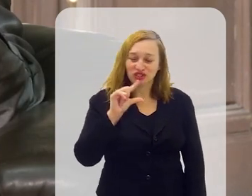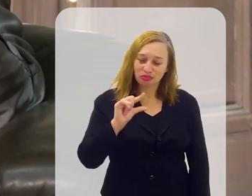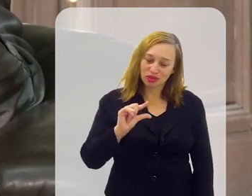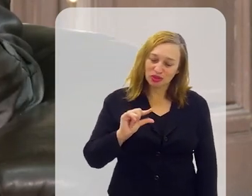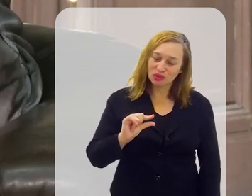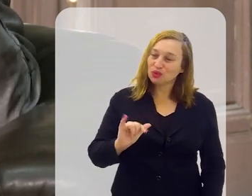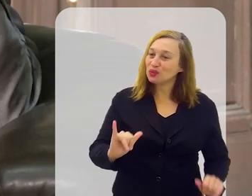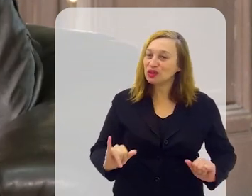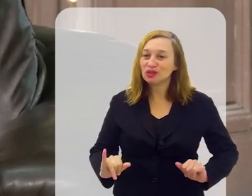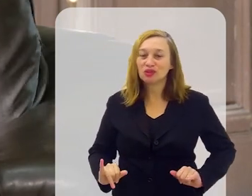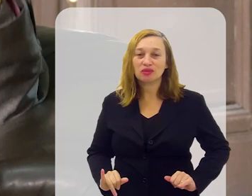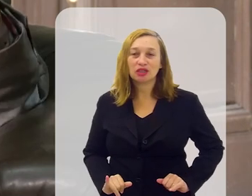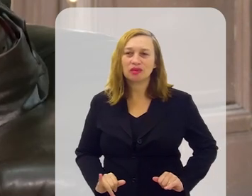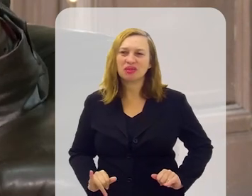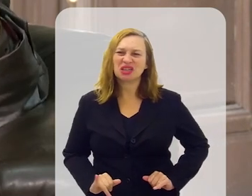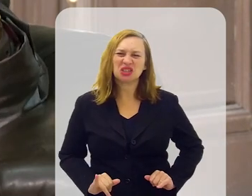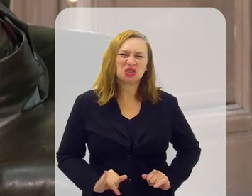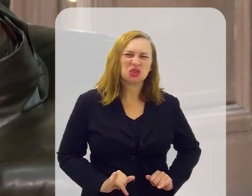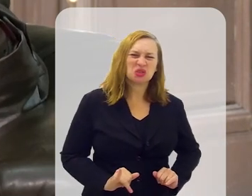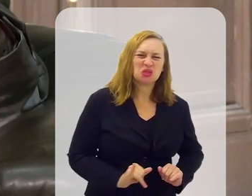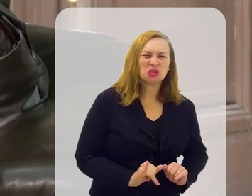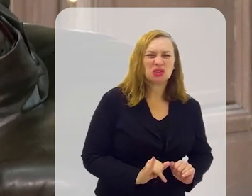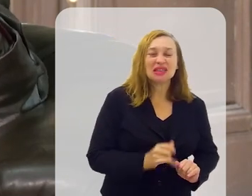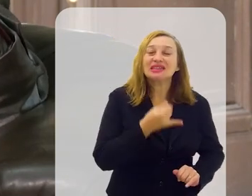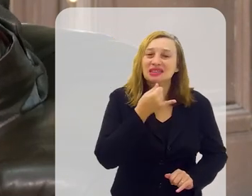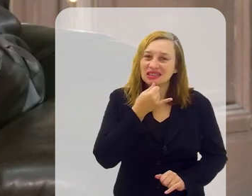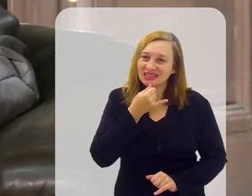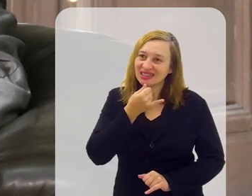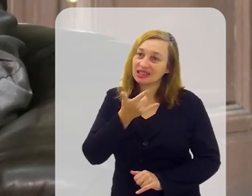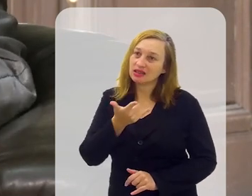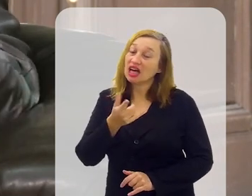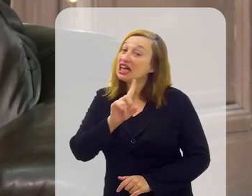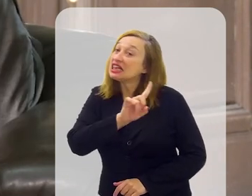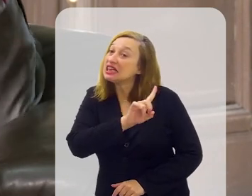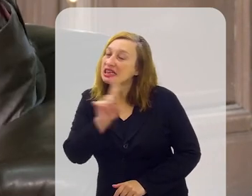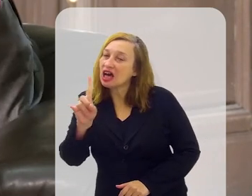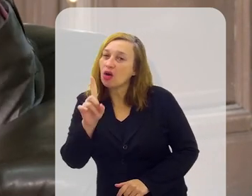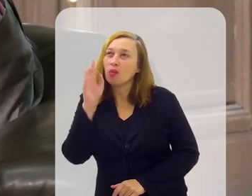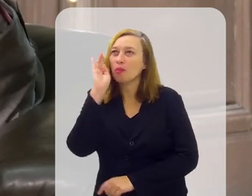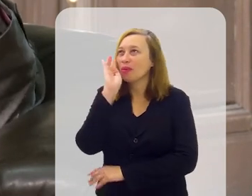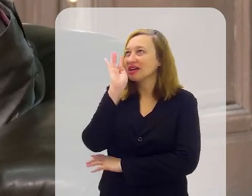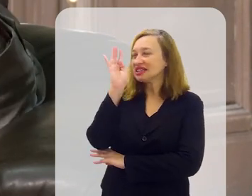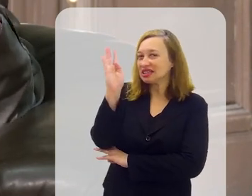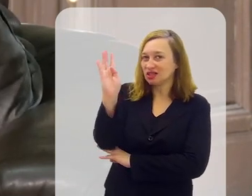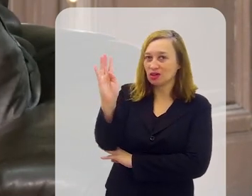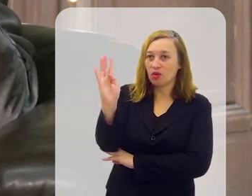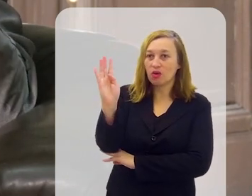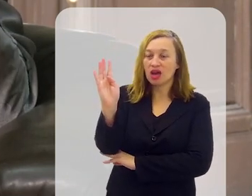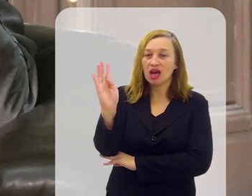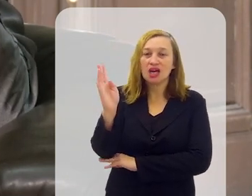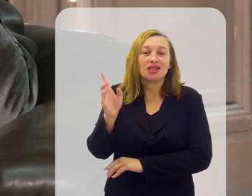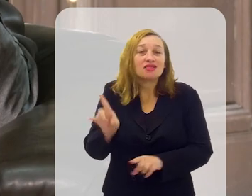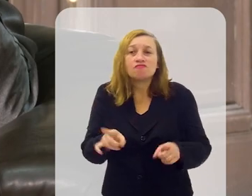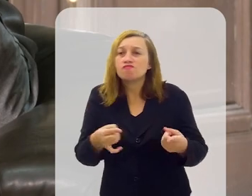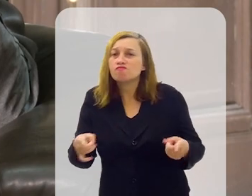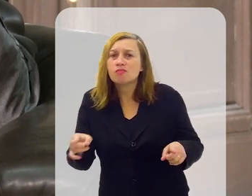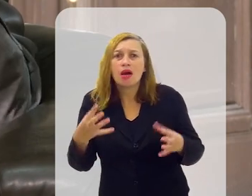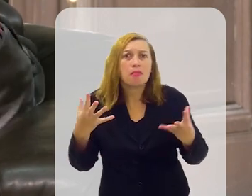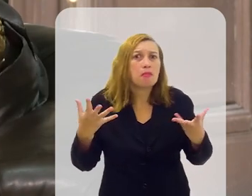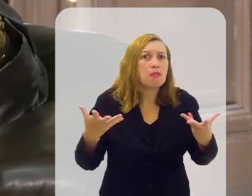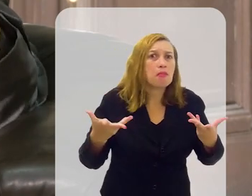coração. Tanta tristeza. Olha, diga não para as ilusões. Essa música